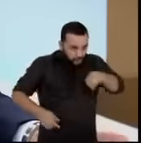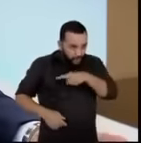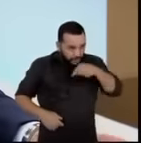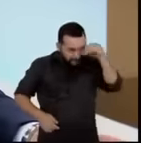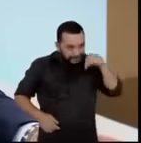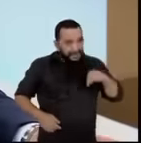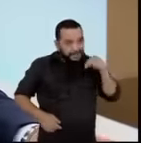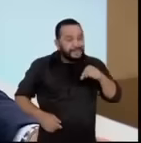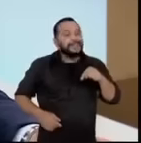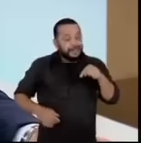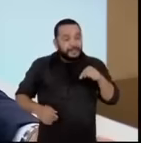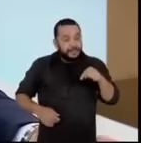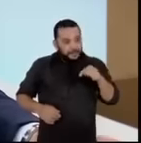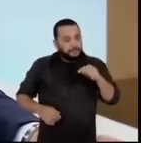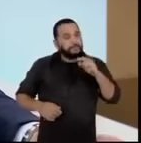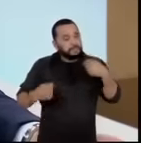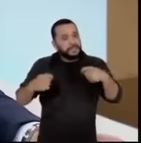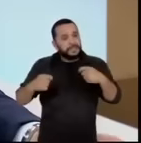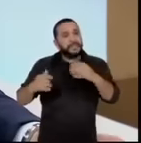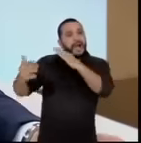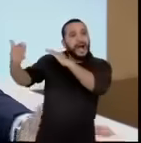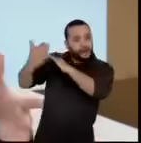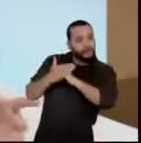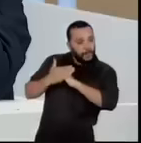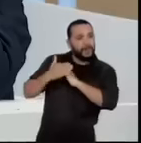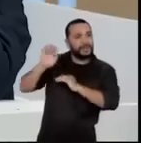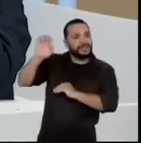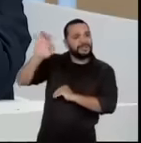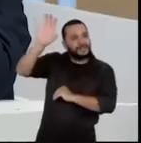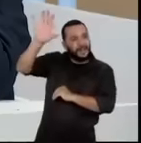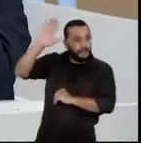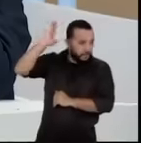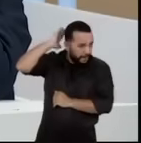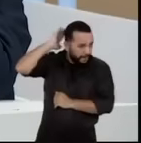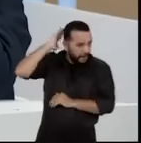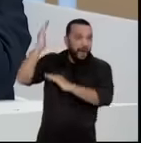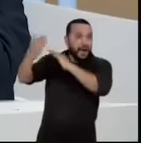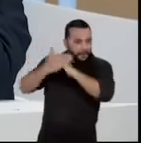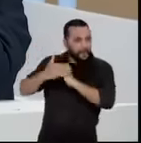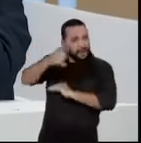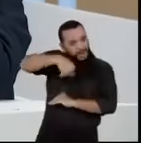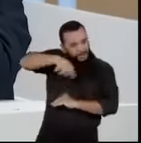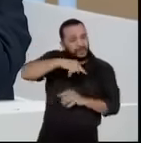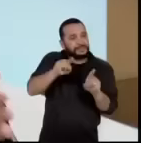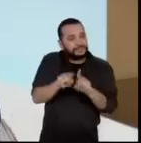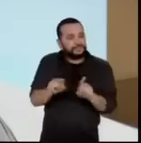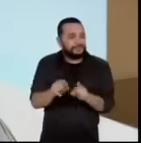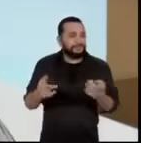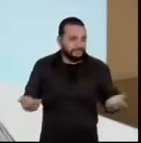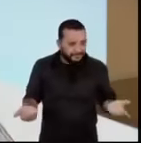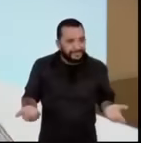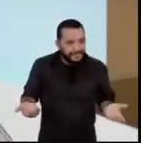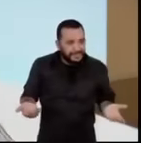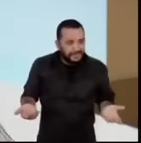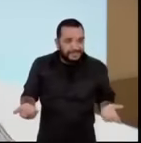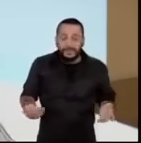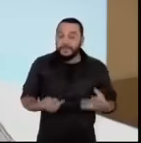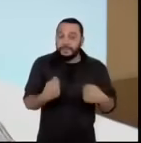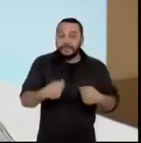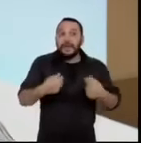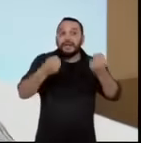só, sem apoio dos estados, ela não é suficiente, como não teria sido no passado também. Nós precisamos aqui